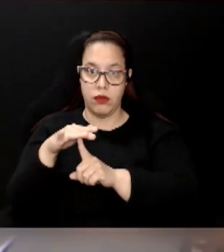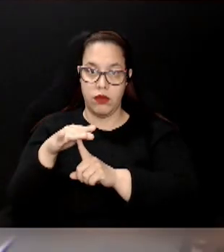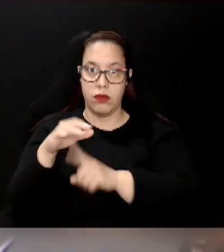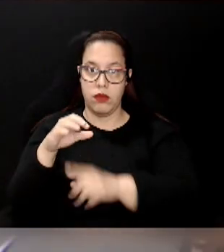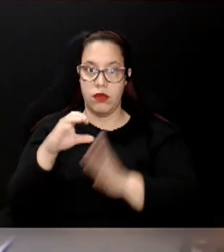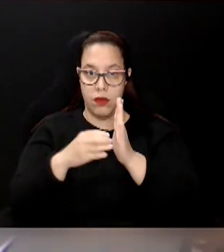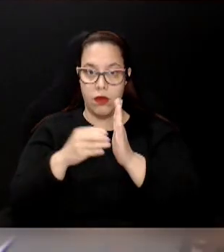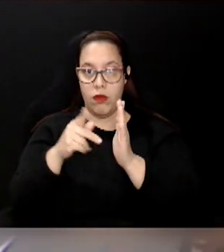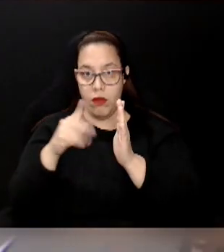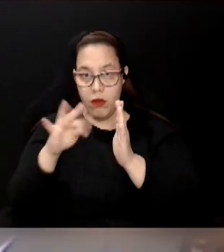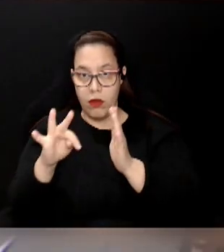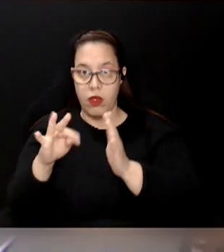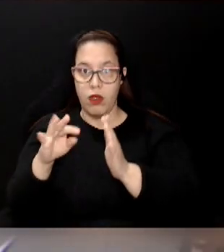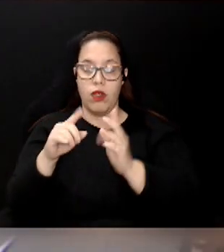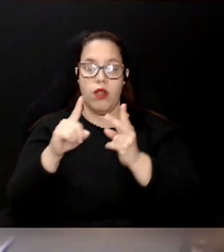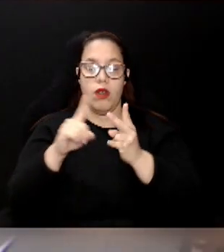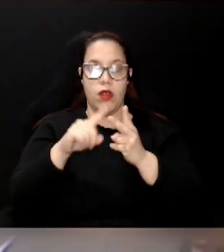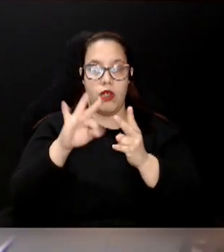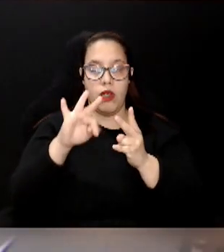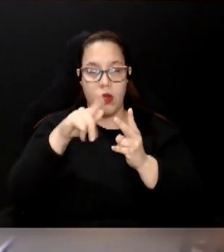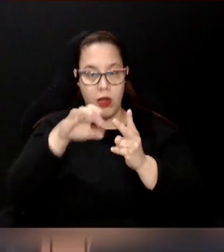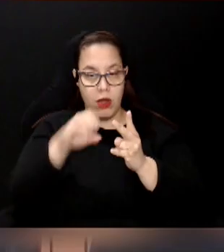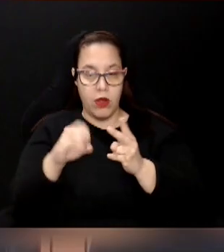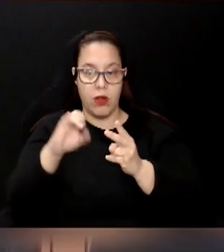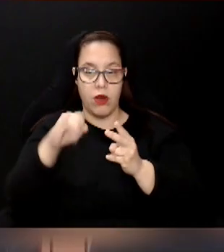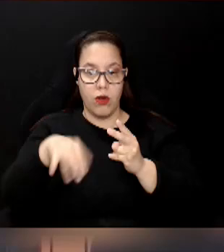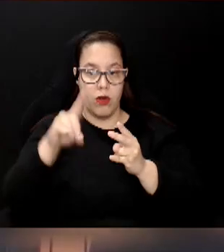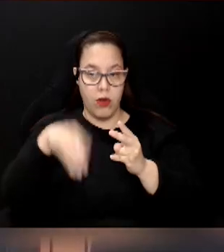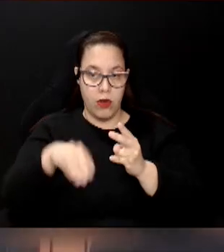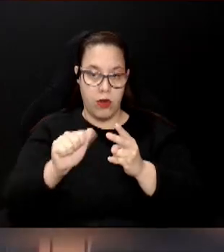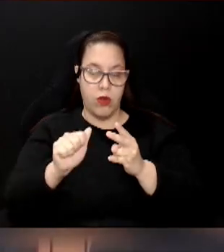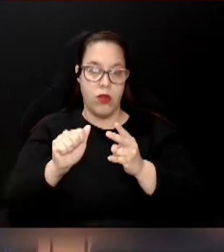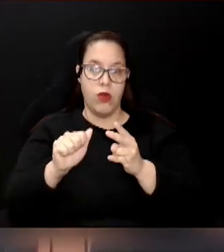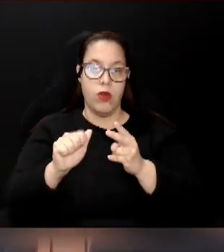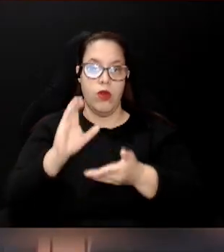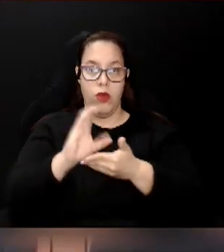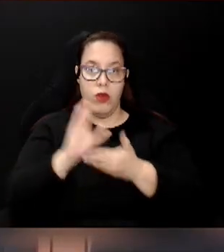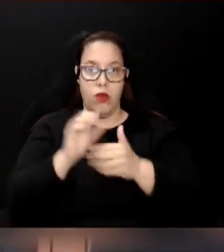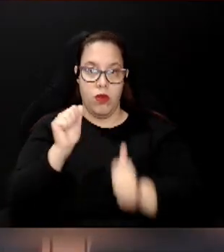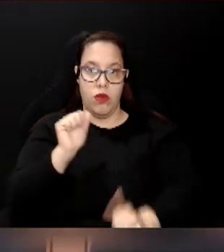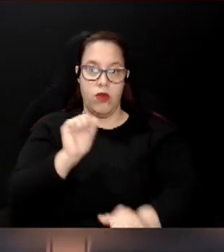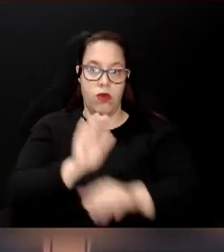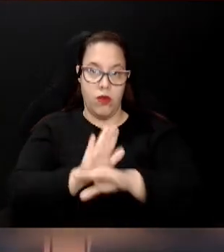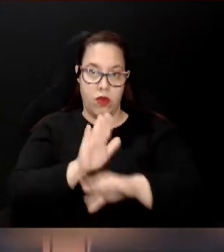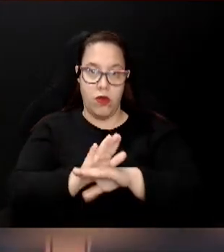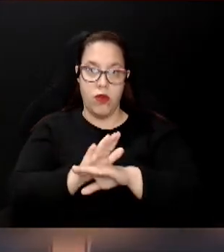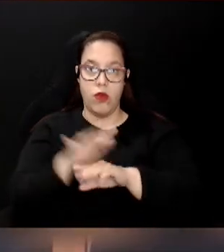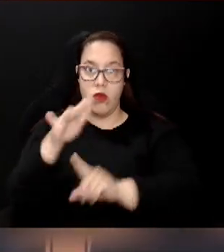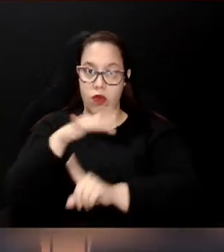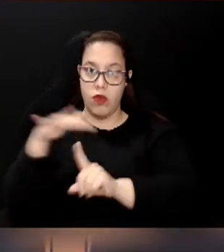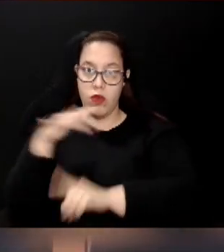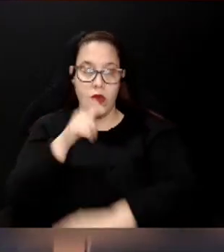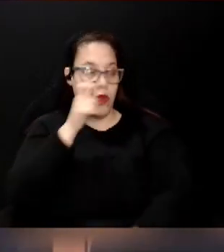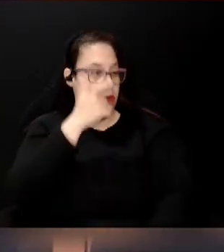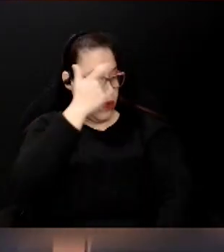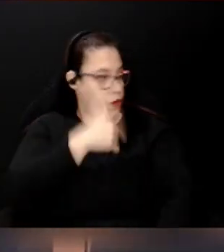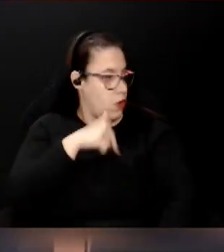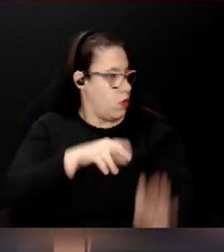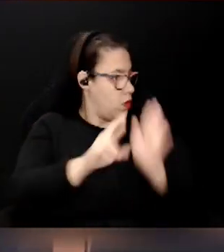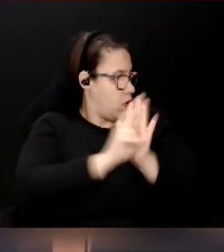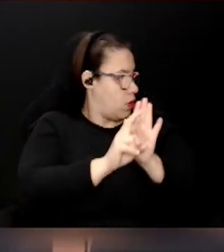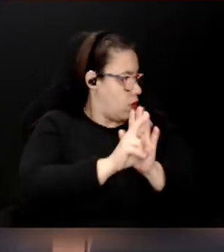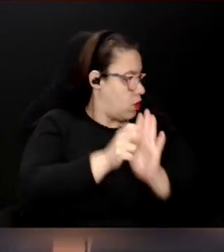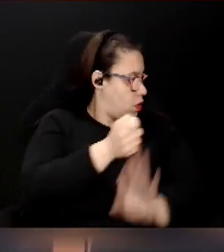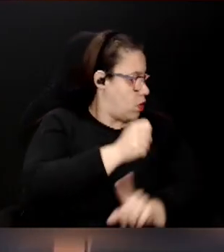Tiago Lira, presidente do CONDEMA, Conselho Municipal de Defesa do Meio Ambiente. Eu estou aqui também representando a Sociedade Protetora